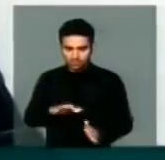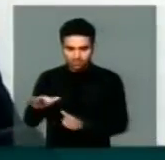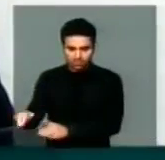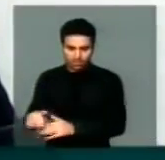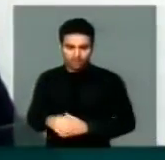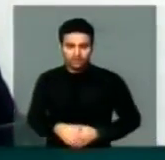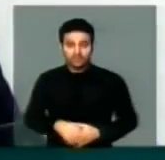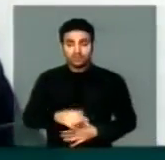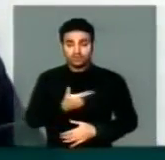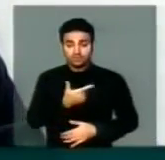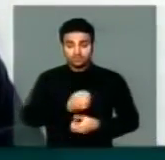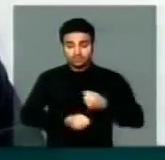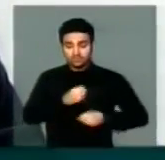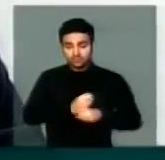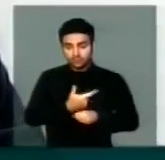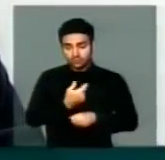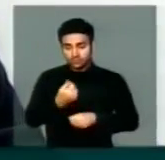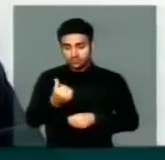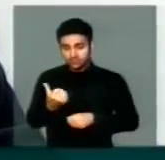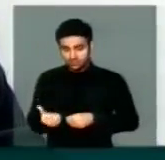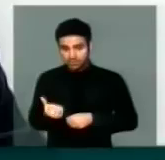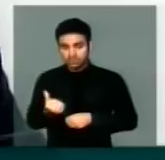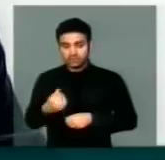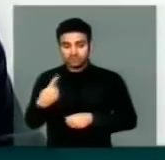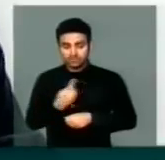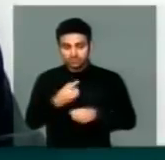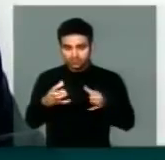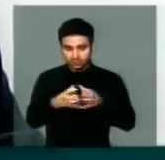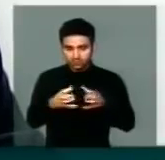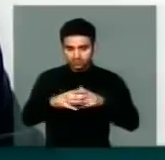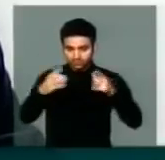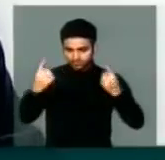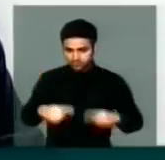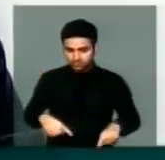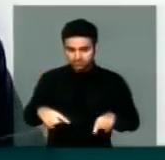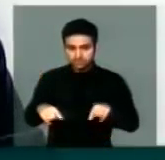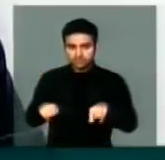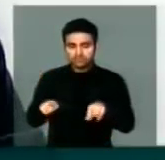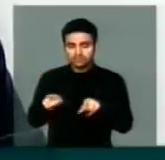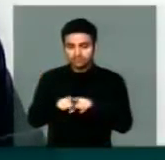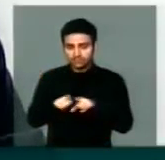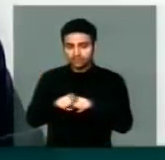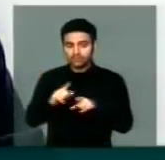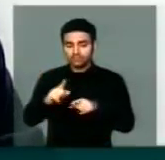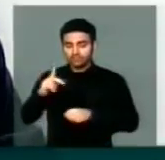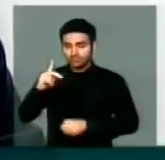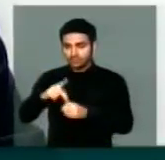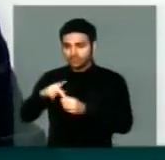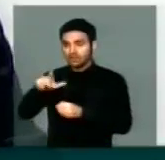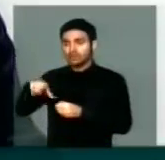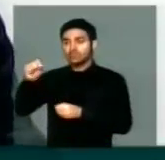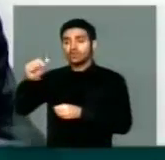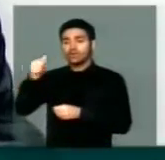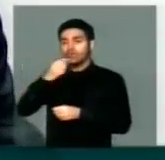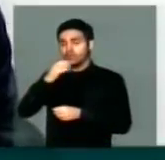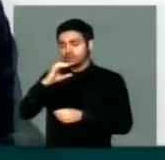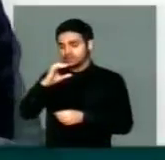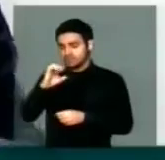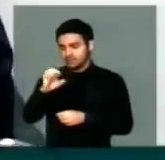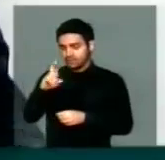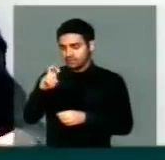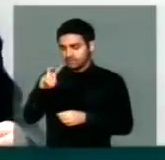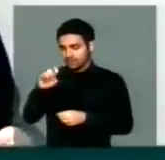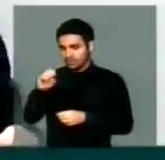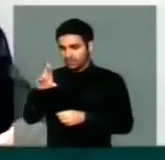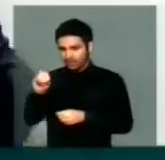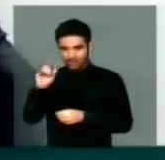falei, 2006, ano que a gente exercia oposição, nomeação do diretor internacional da Petrobras, senhor Nestor Severo, esclarecida